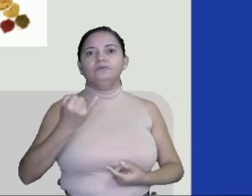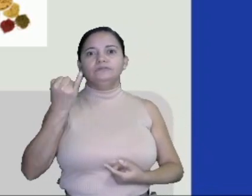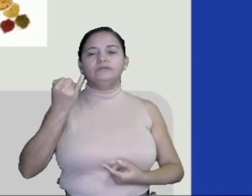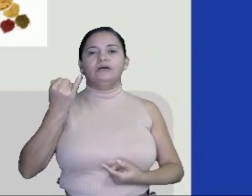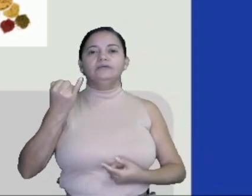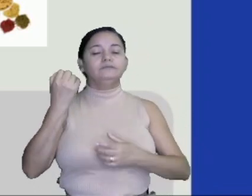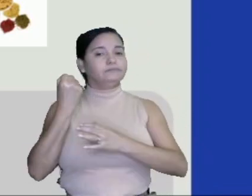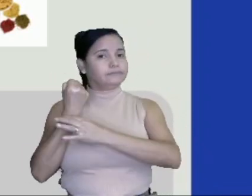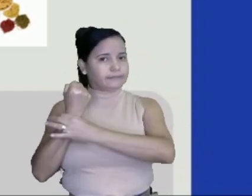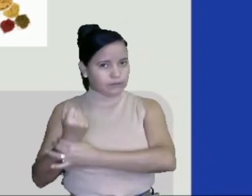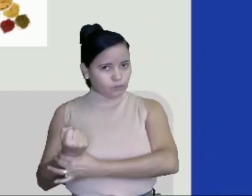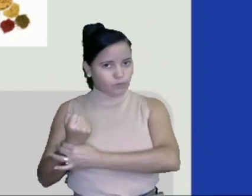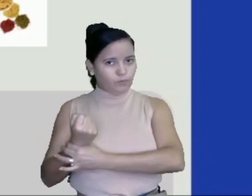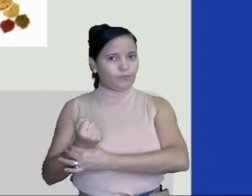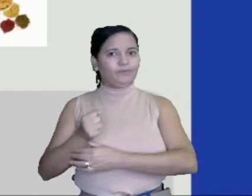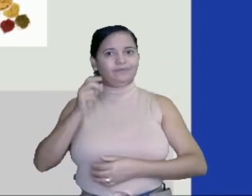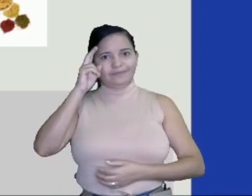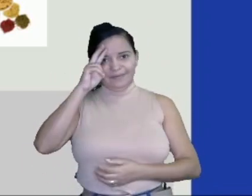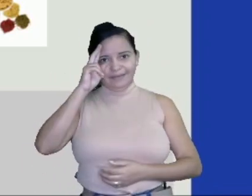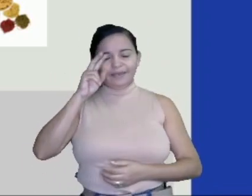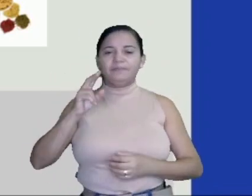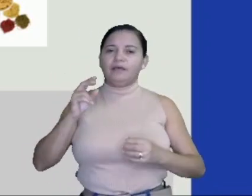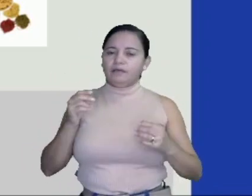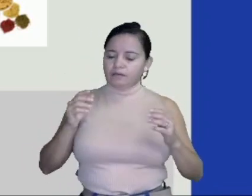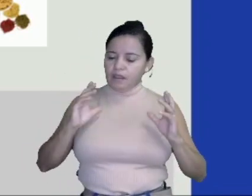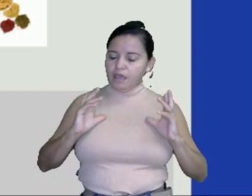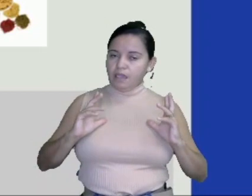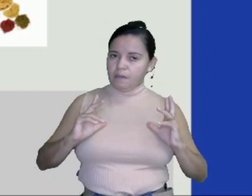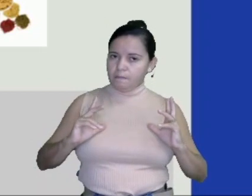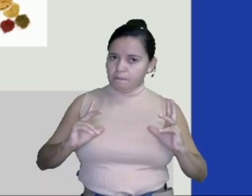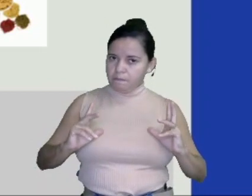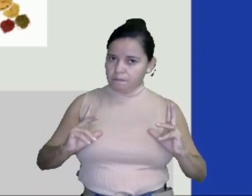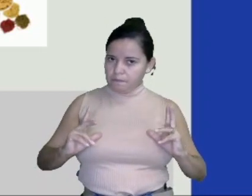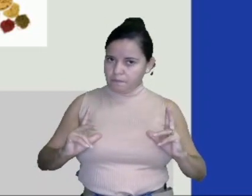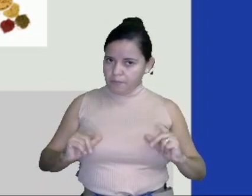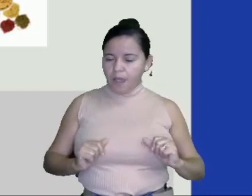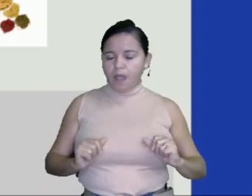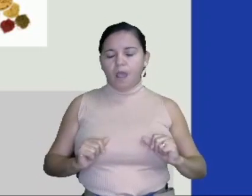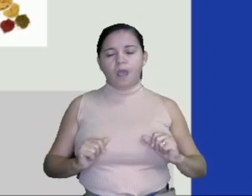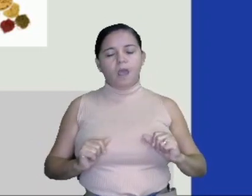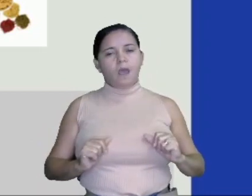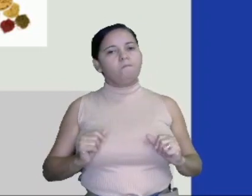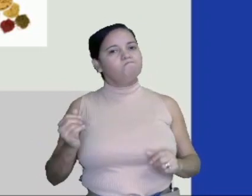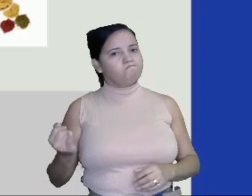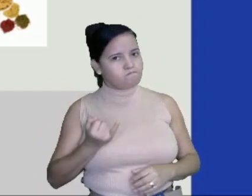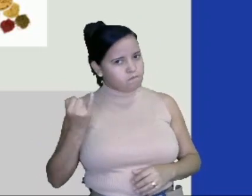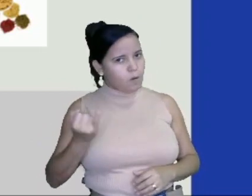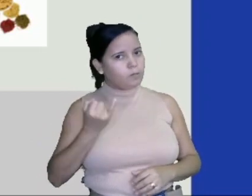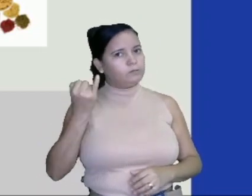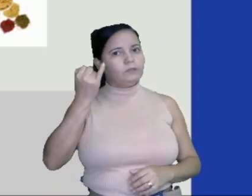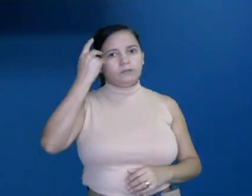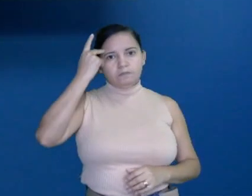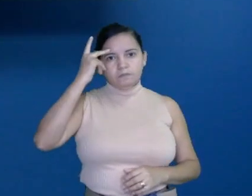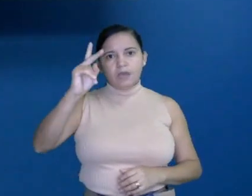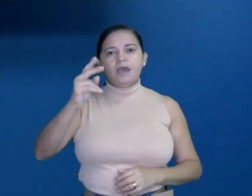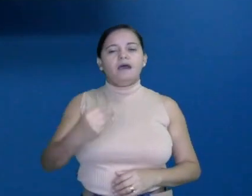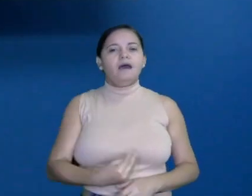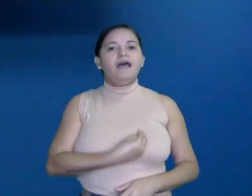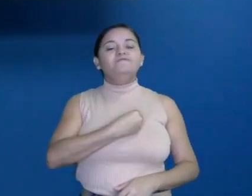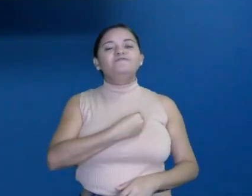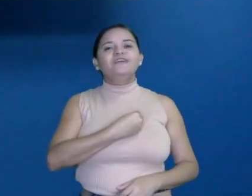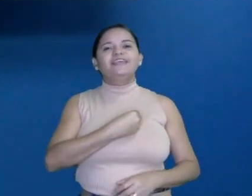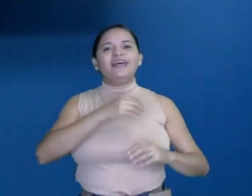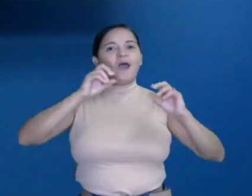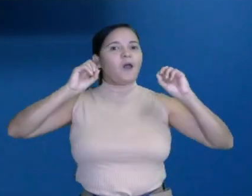ser seguro. Por isso, a higiene desses alimentos são tão importantes para a nossa